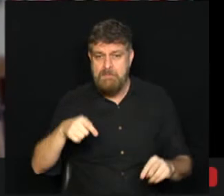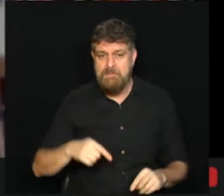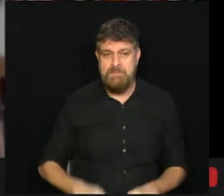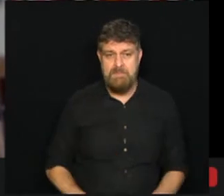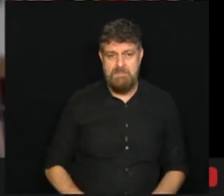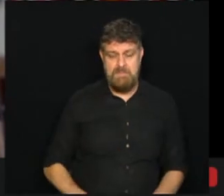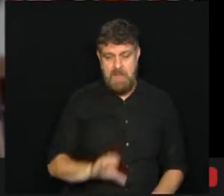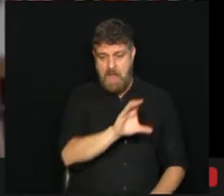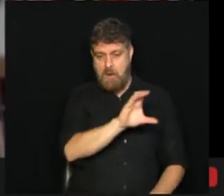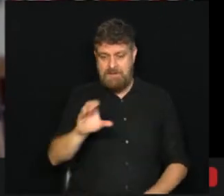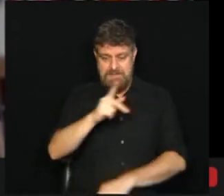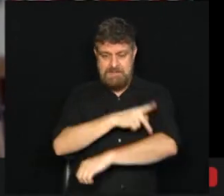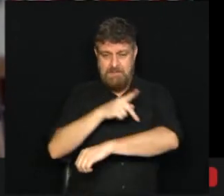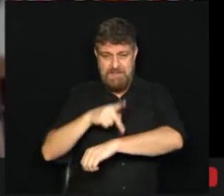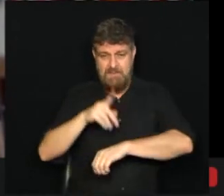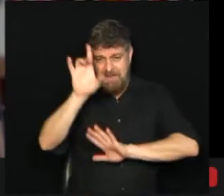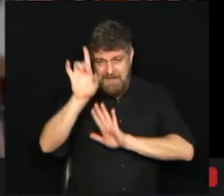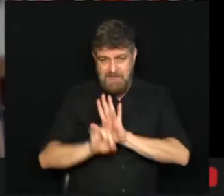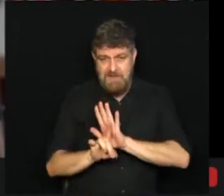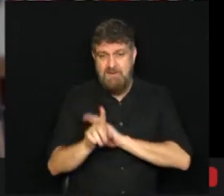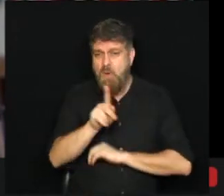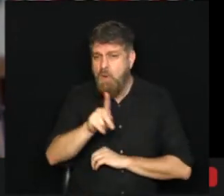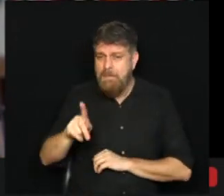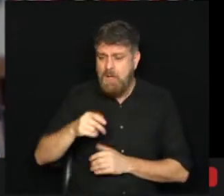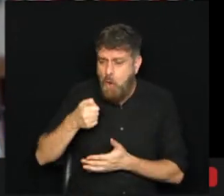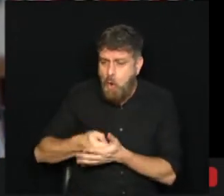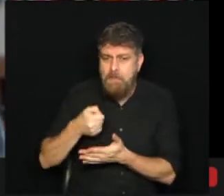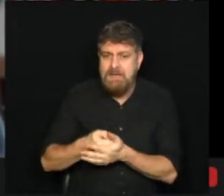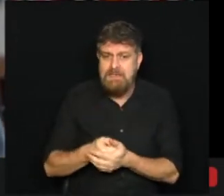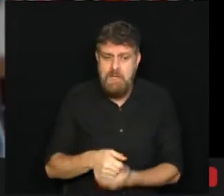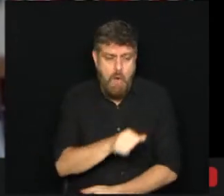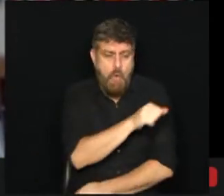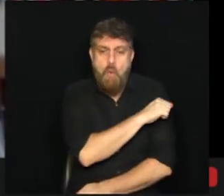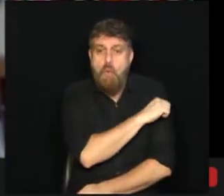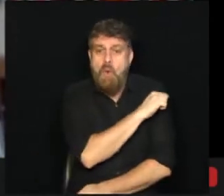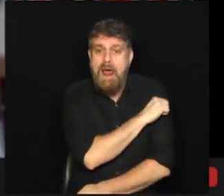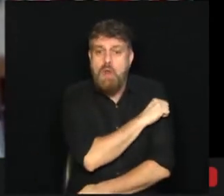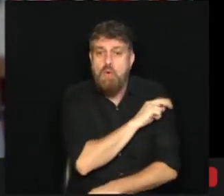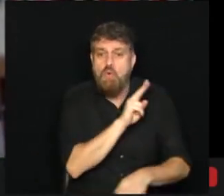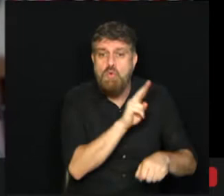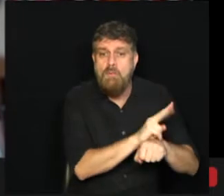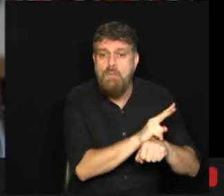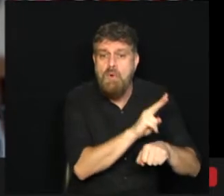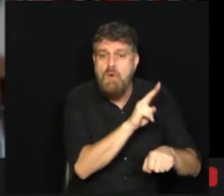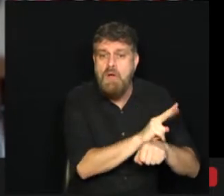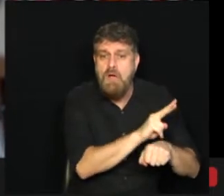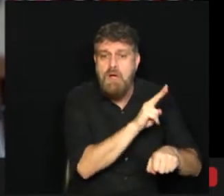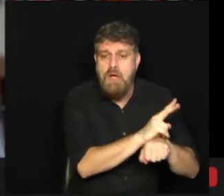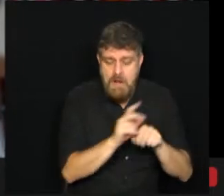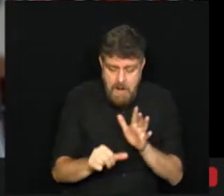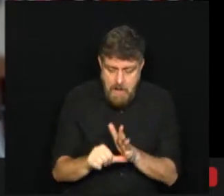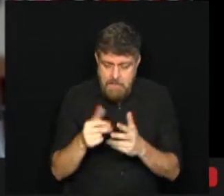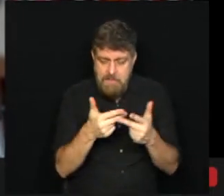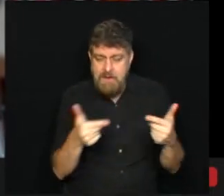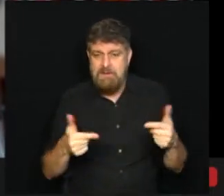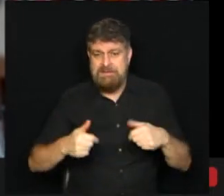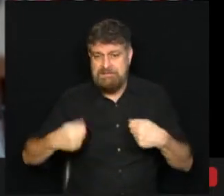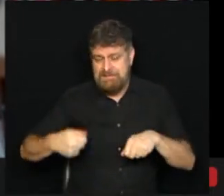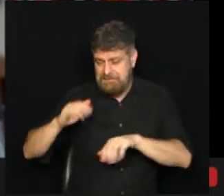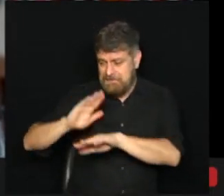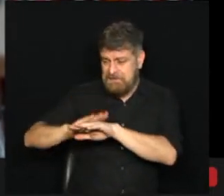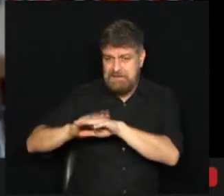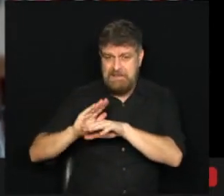da coordenação, da direção, dos professores, proteger a criança, né? Então, a primeira coisa que deveria ser feita é proteger